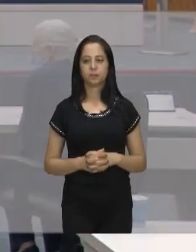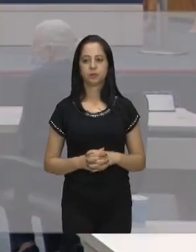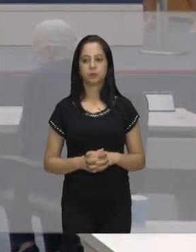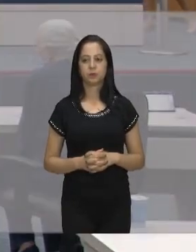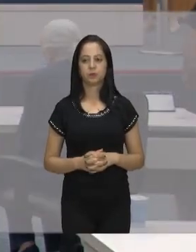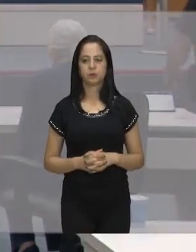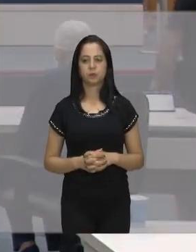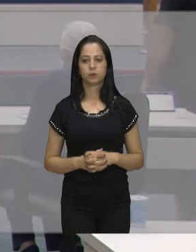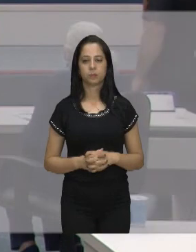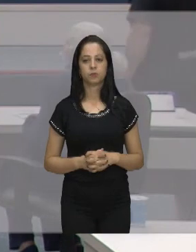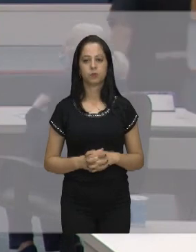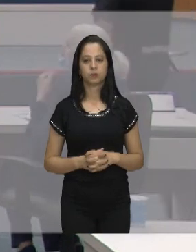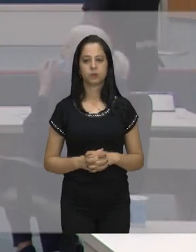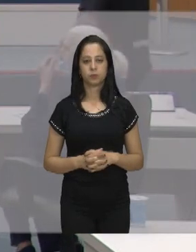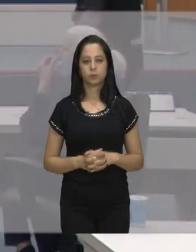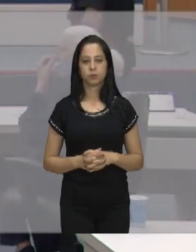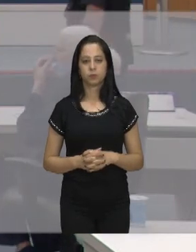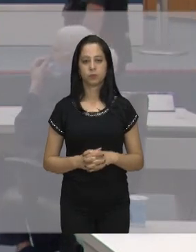Zé, você vai falar?